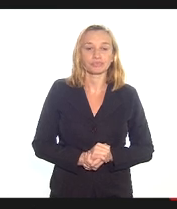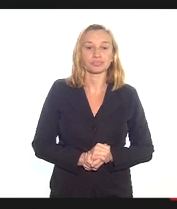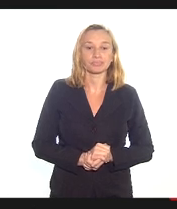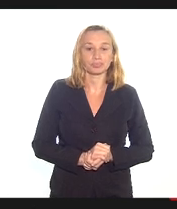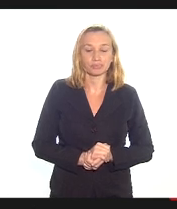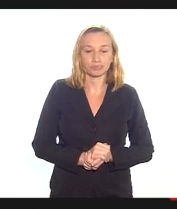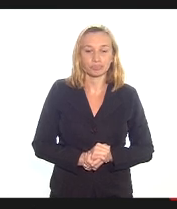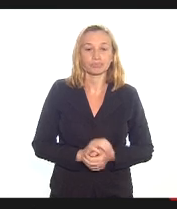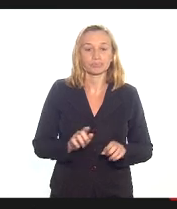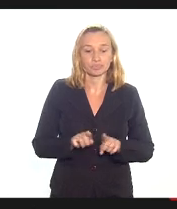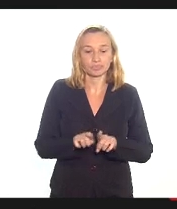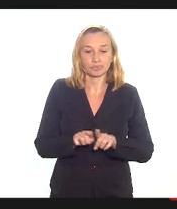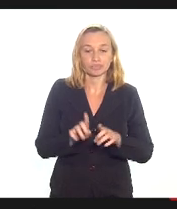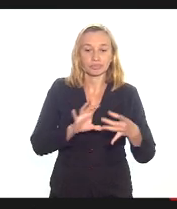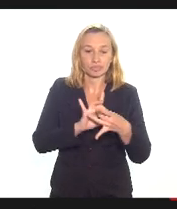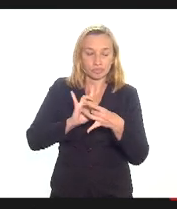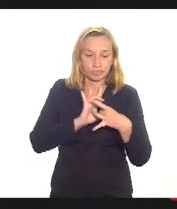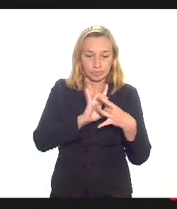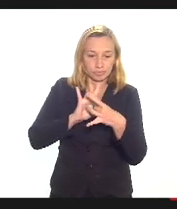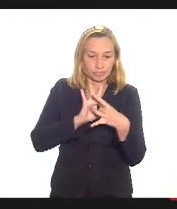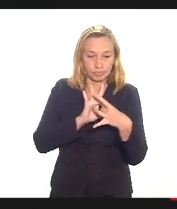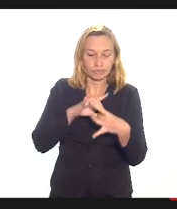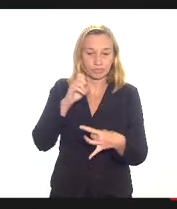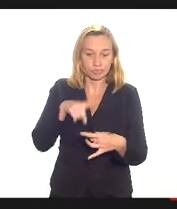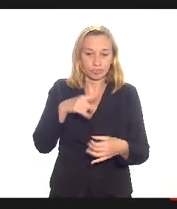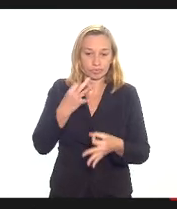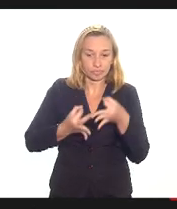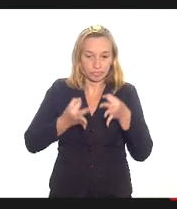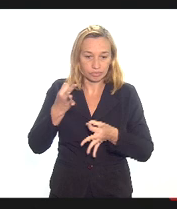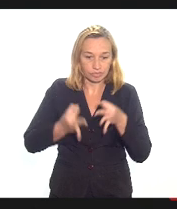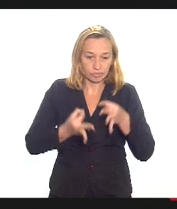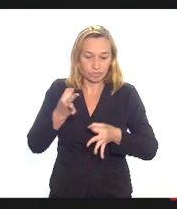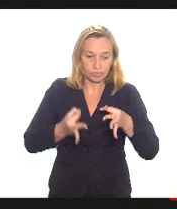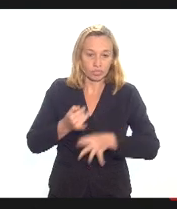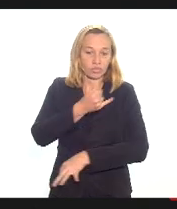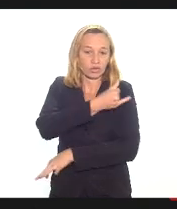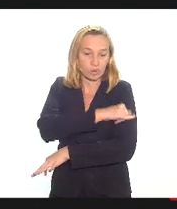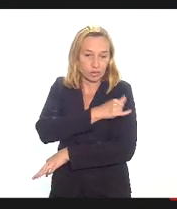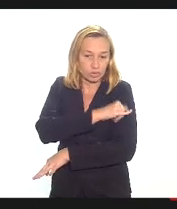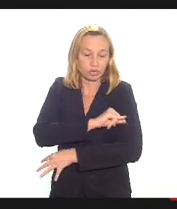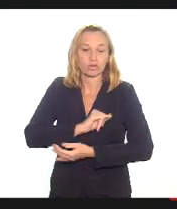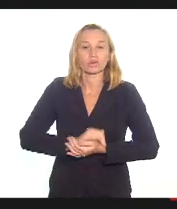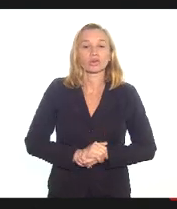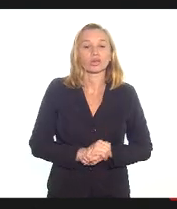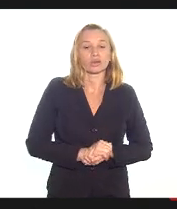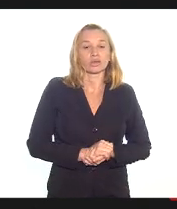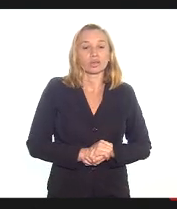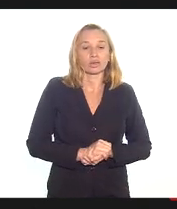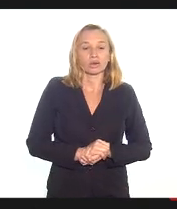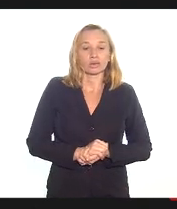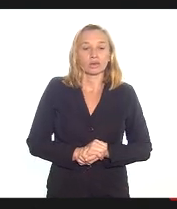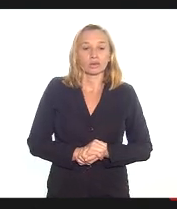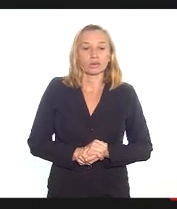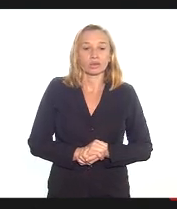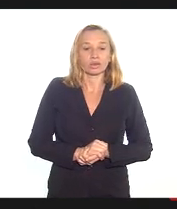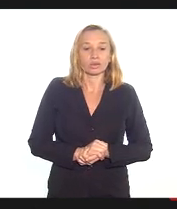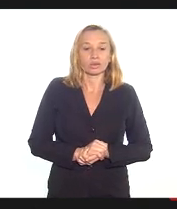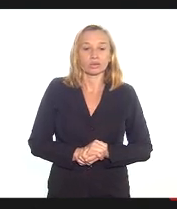forma que a União pleiteou, é justo, o Estado do Rio de Janeiro também pleiteia, né?